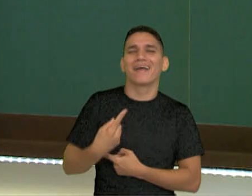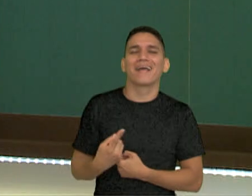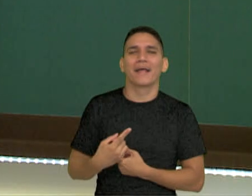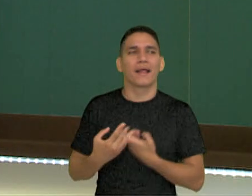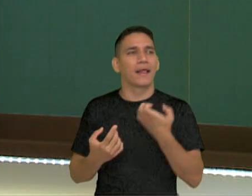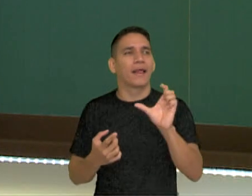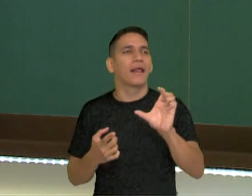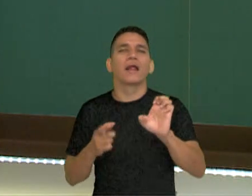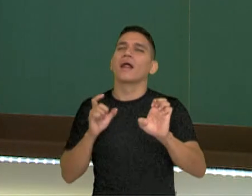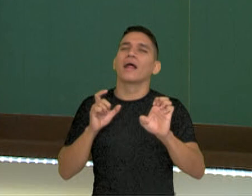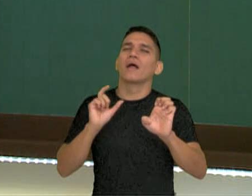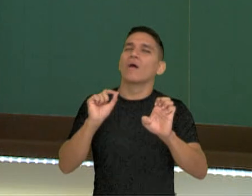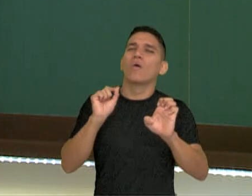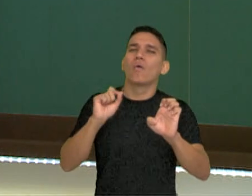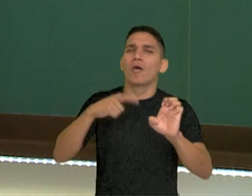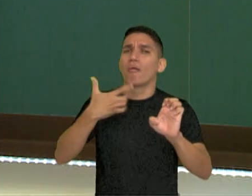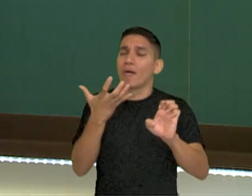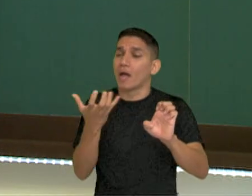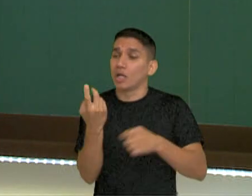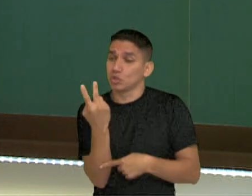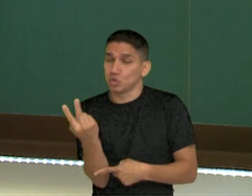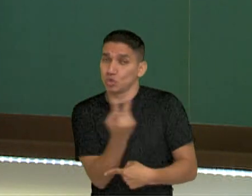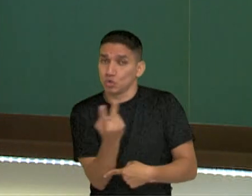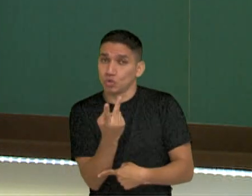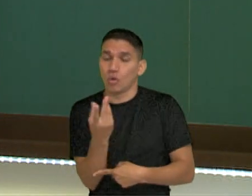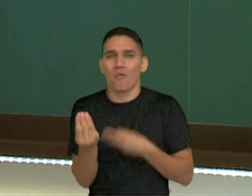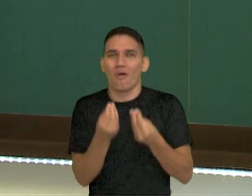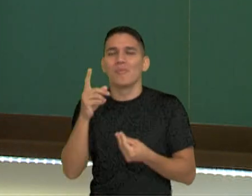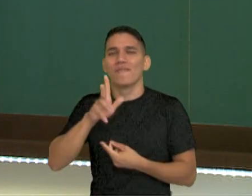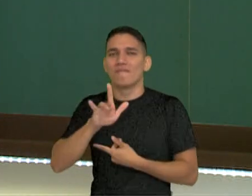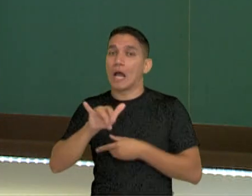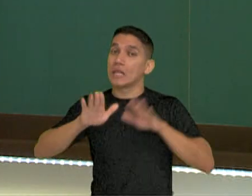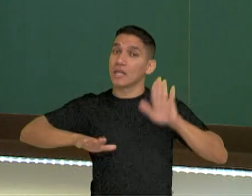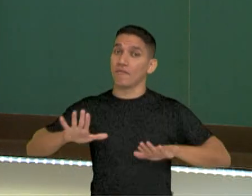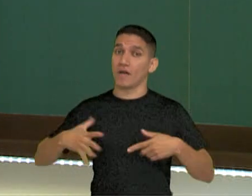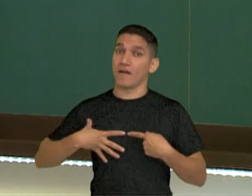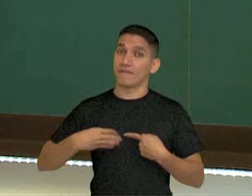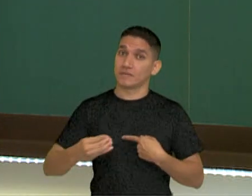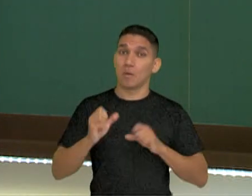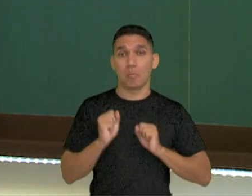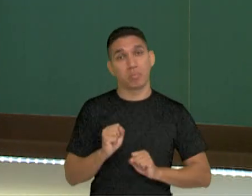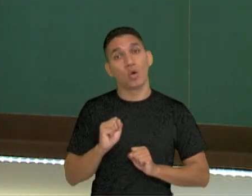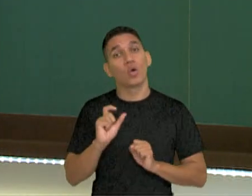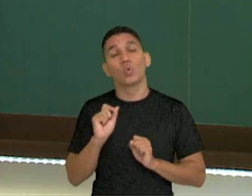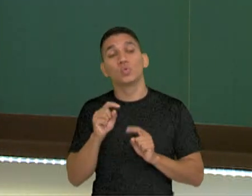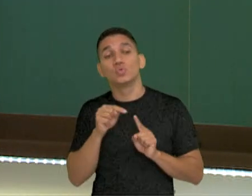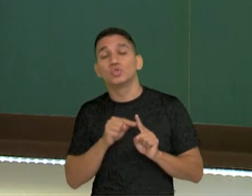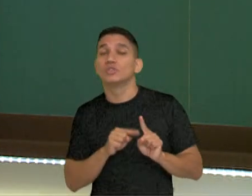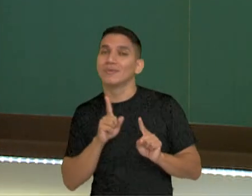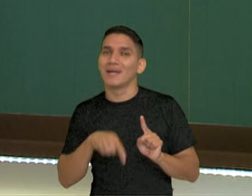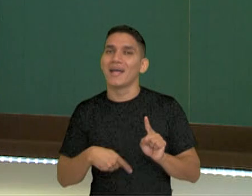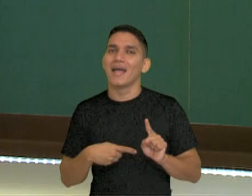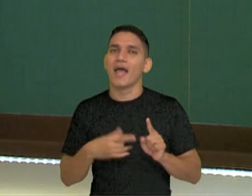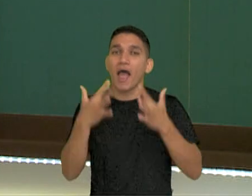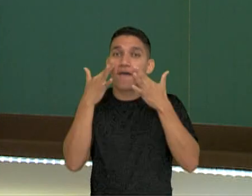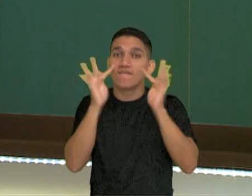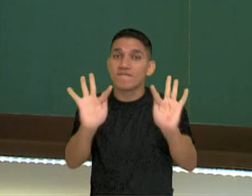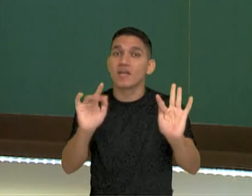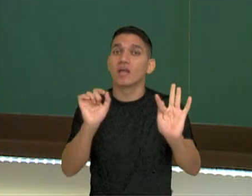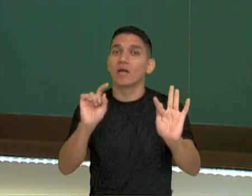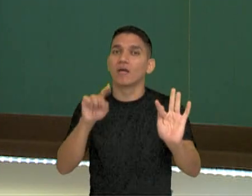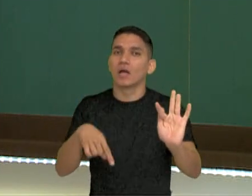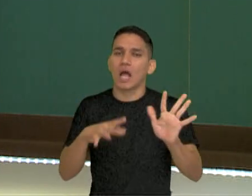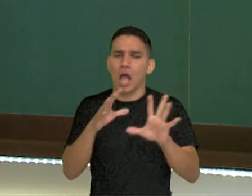né? Como é que poderão ser os filhos? Na verdade, não está pedindo o número total, né? Está pedindo como é que são os fenótipos, então nem precisa